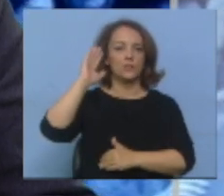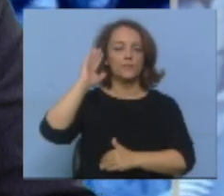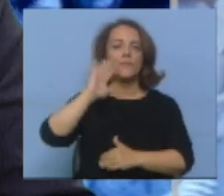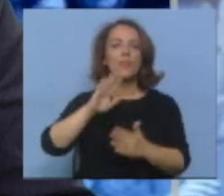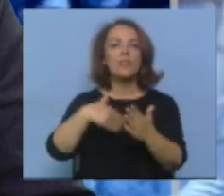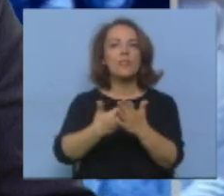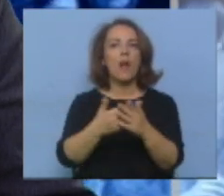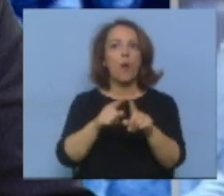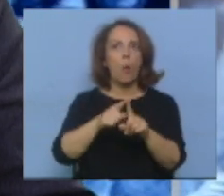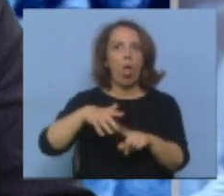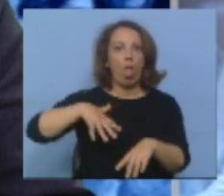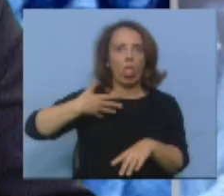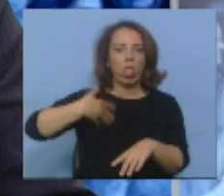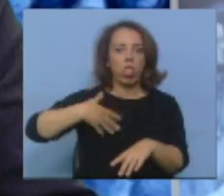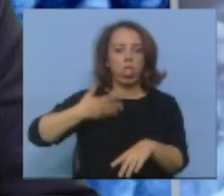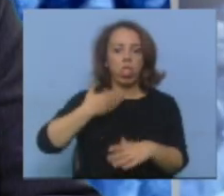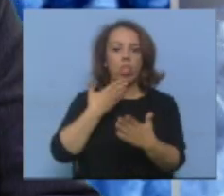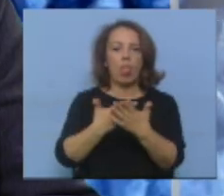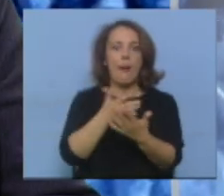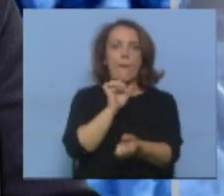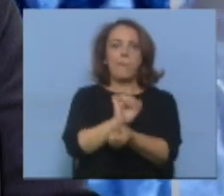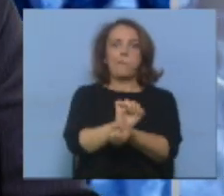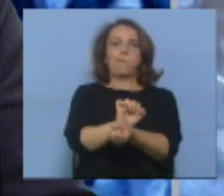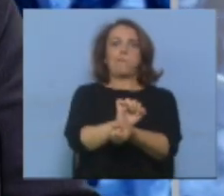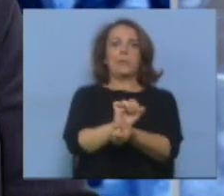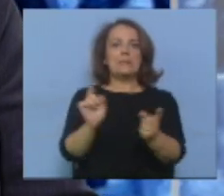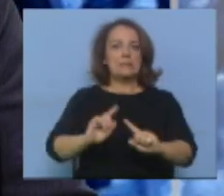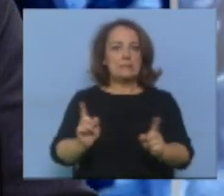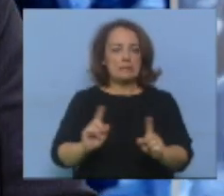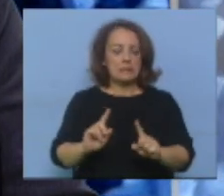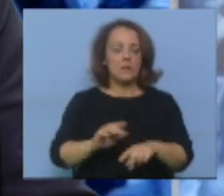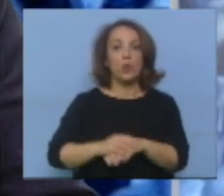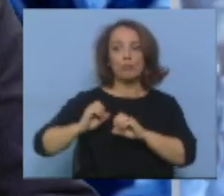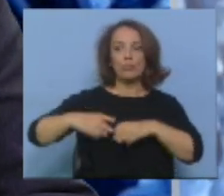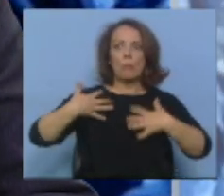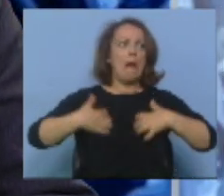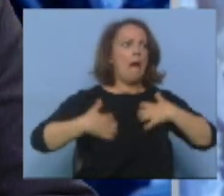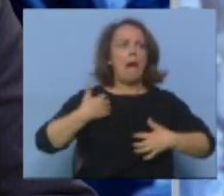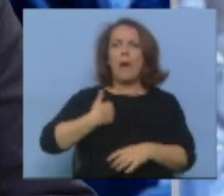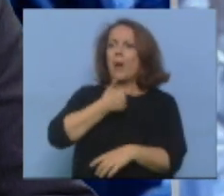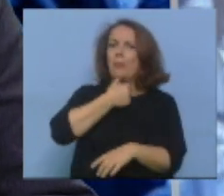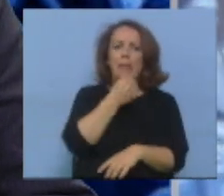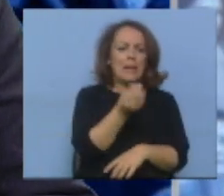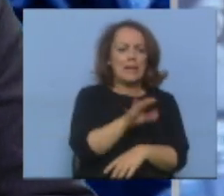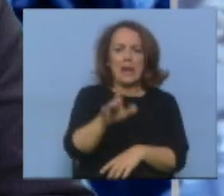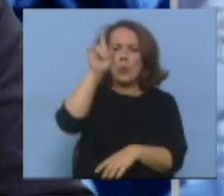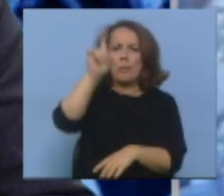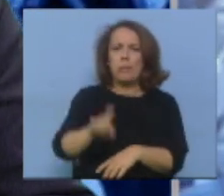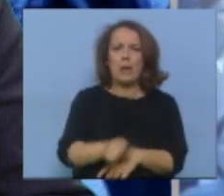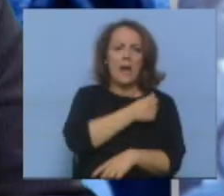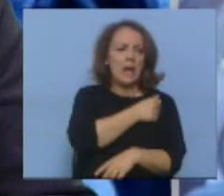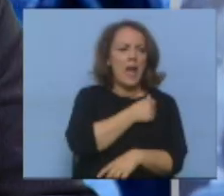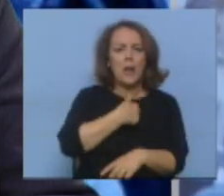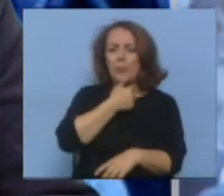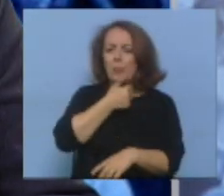o medo a triunfar em nós. O desespero que inicialmente existia, o que é que eu vou fazer com as crianças o dia todo em